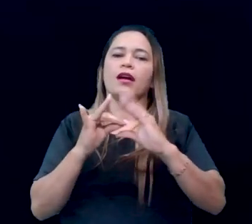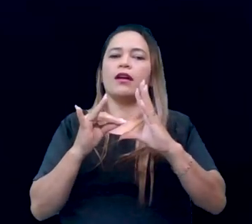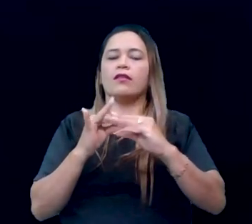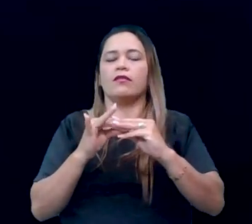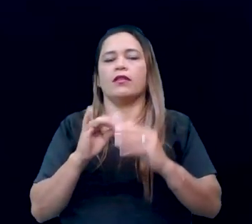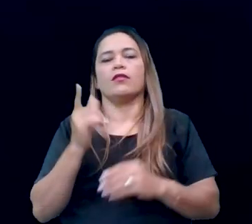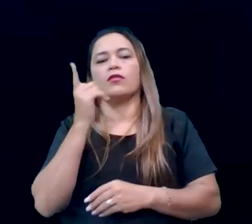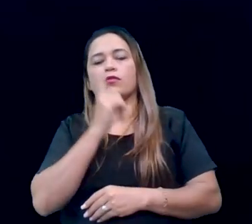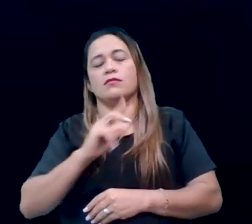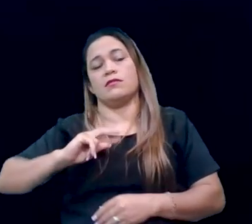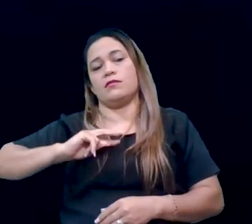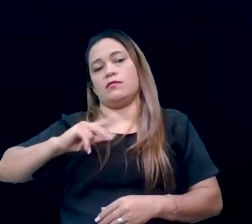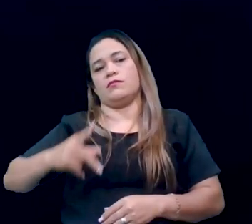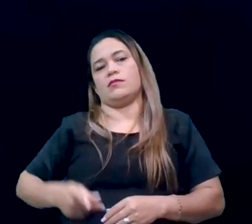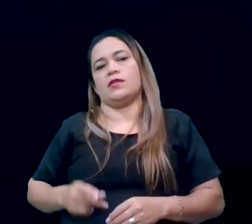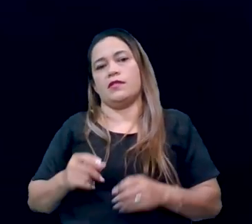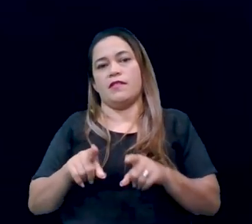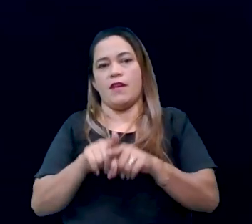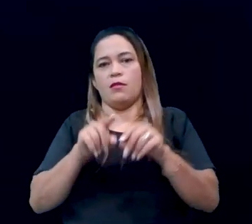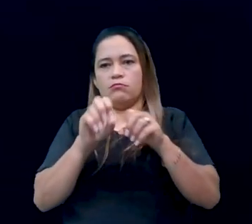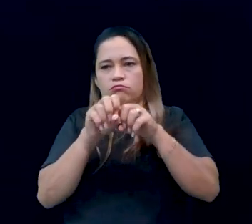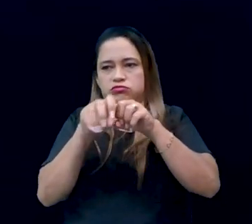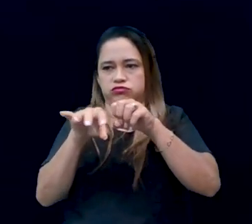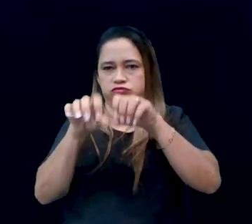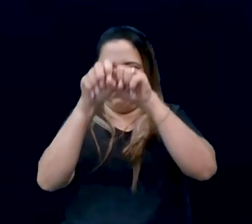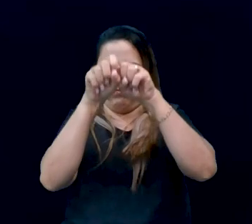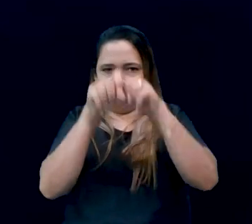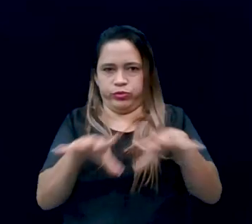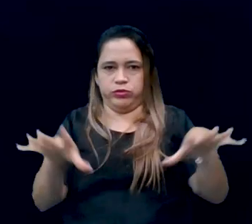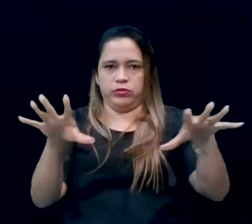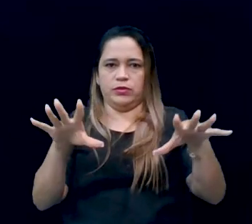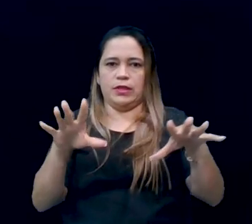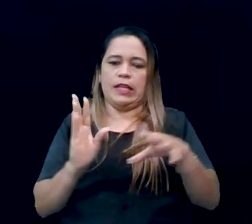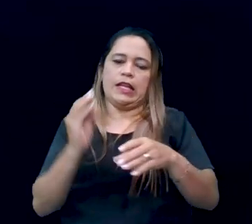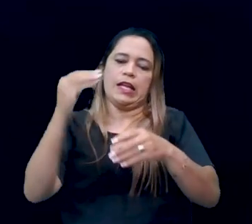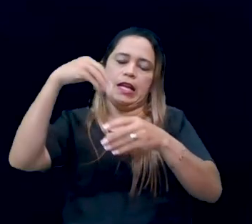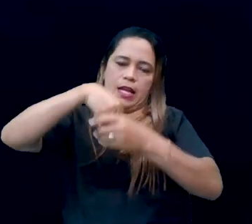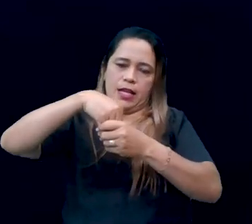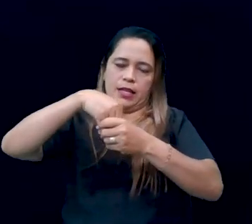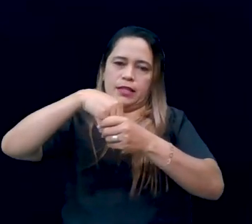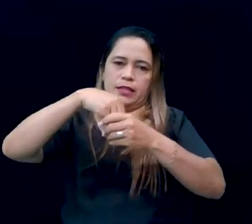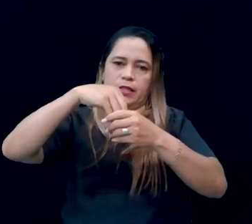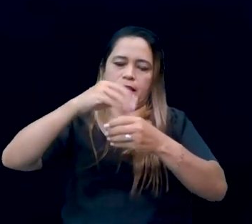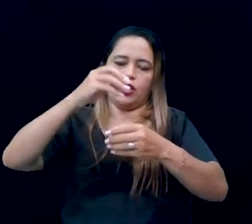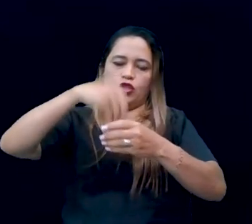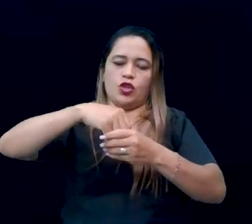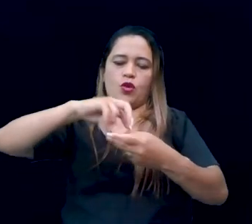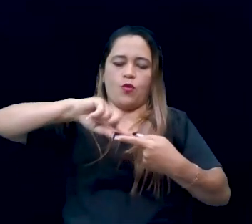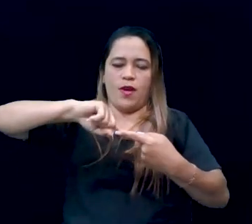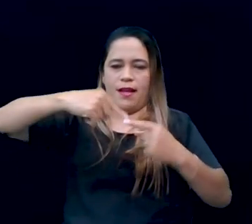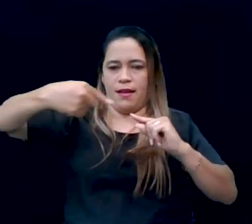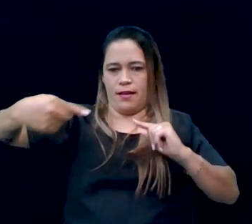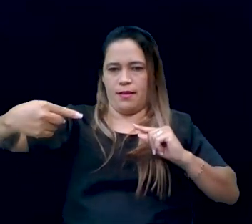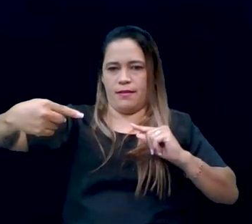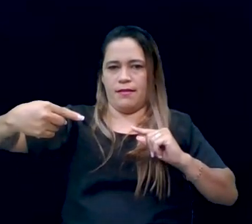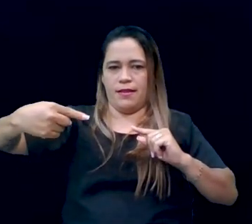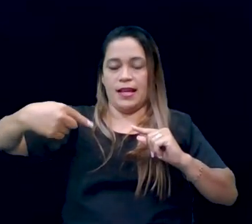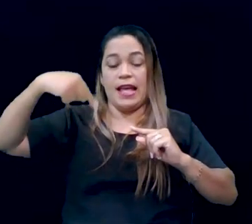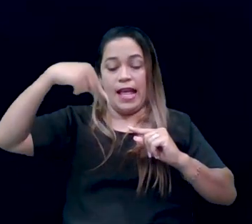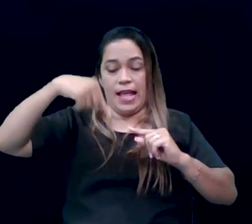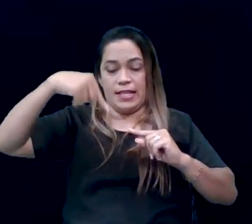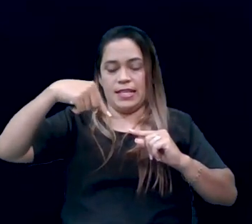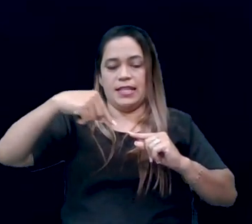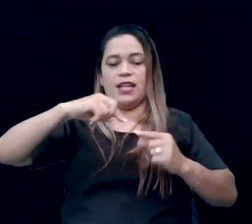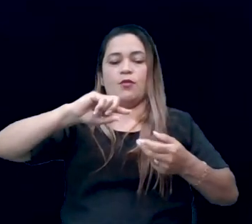nosso corpo e se multiplicar. Resumindo, ele entra, joga o RNA dele lá dentro, esse